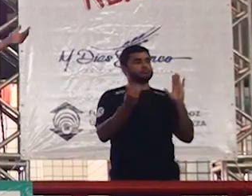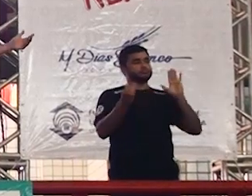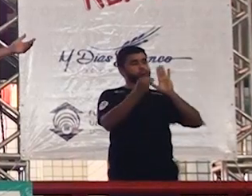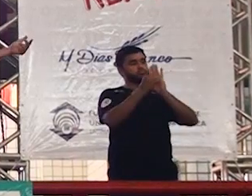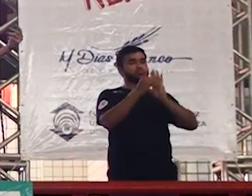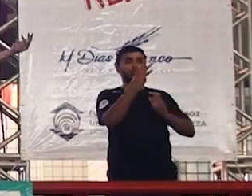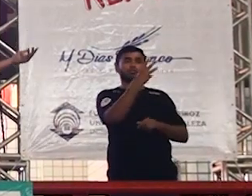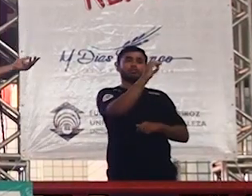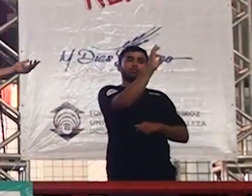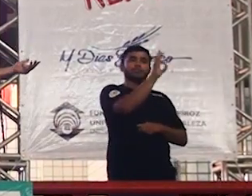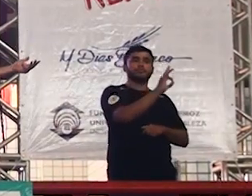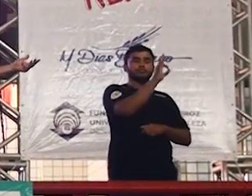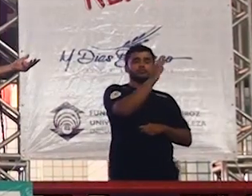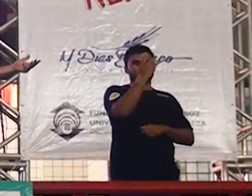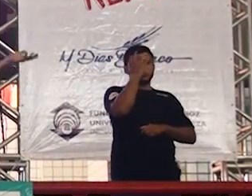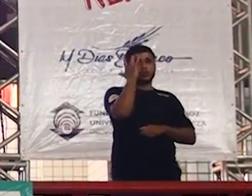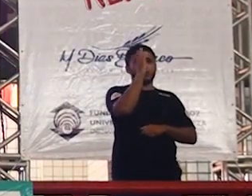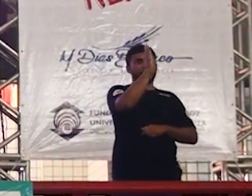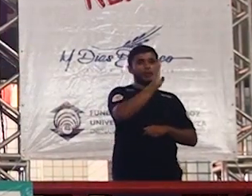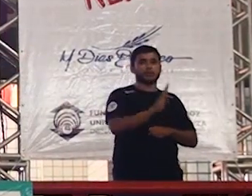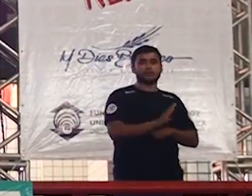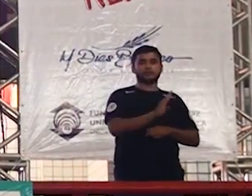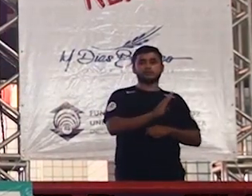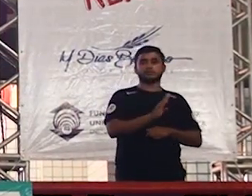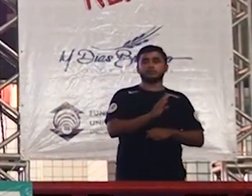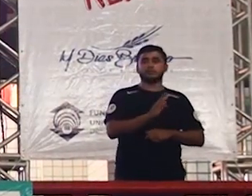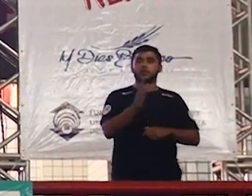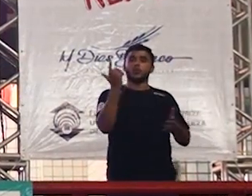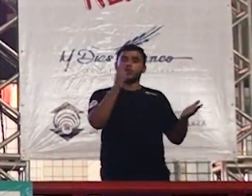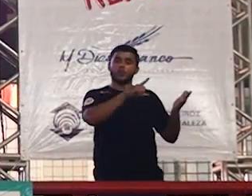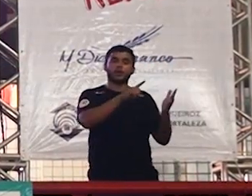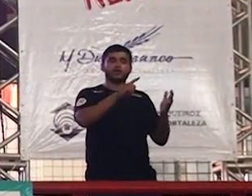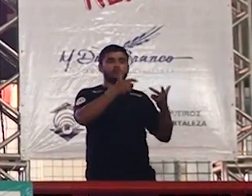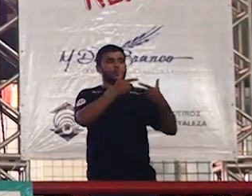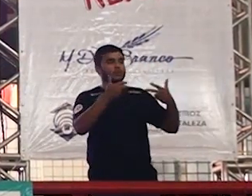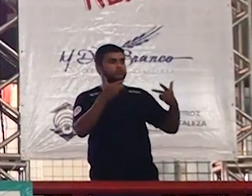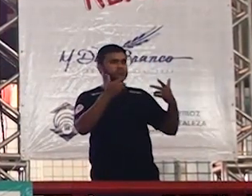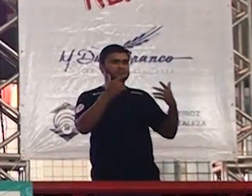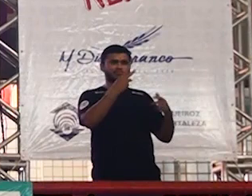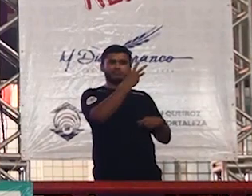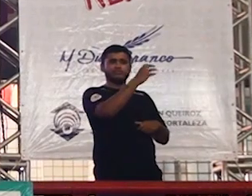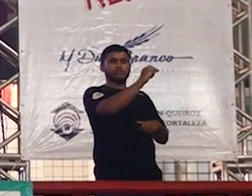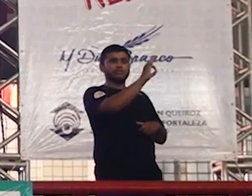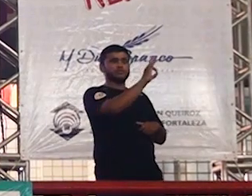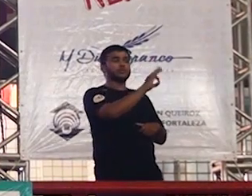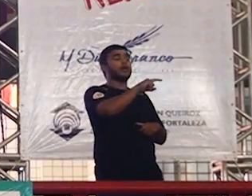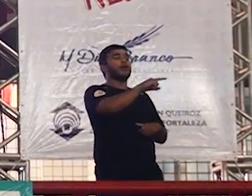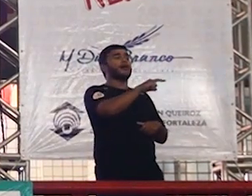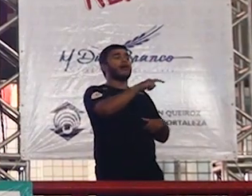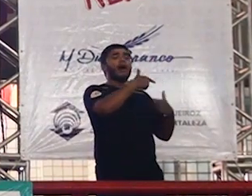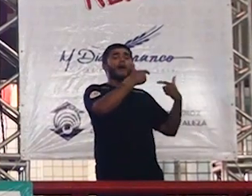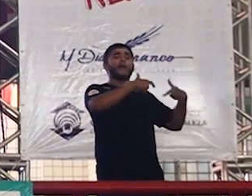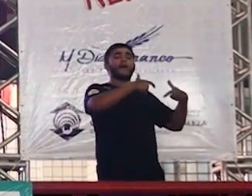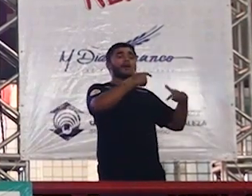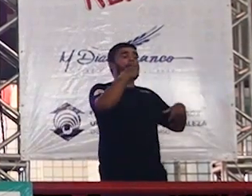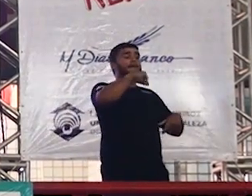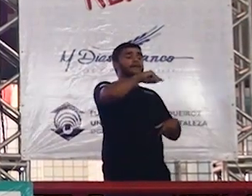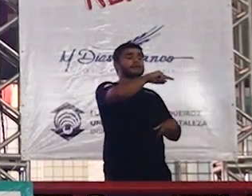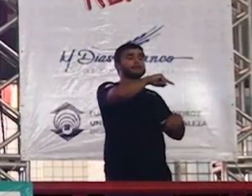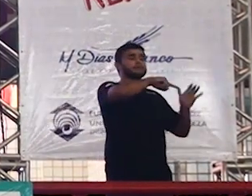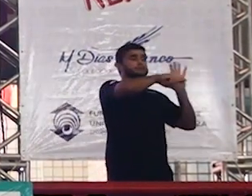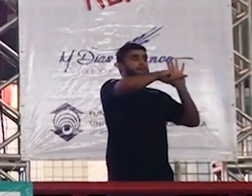30% da população brasileira consome bebida alcoólica. De onde é que você tirou esses dados? Cadê a